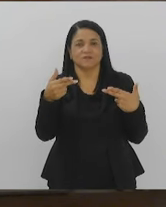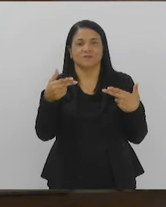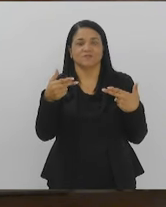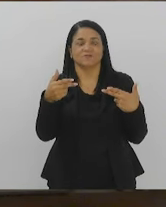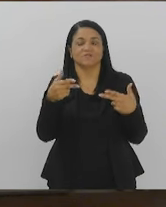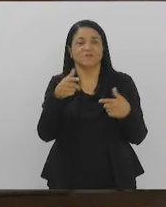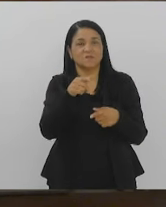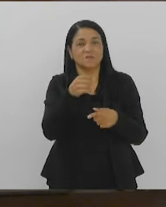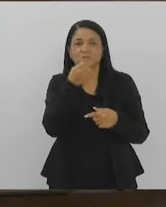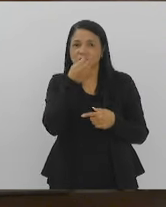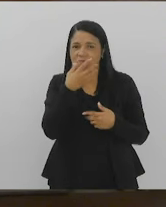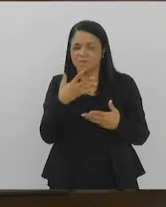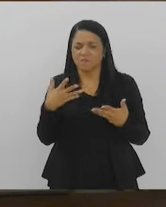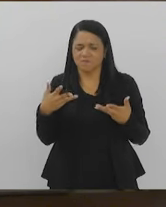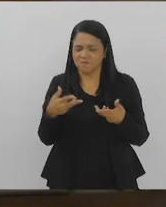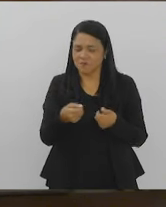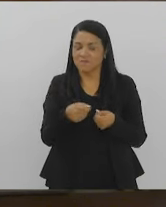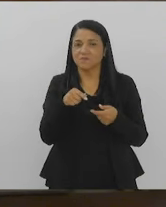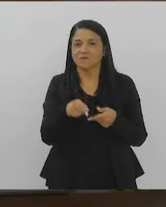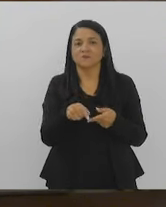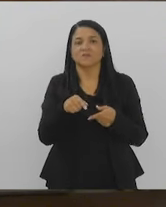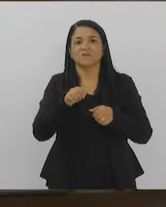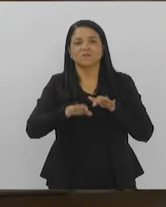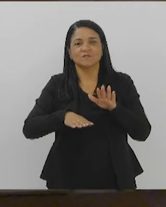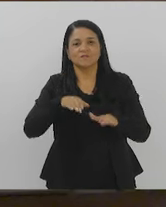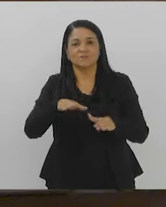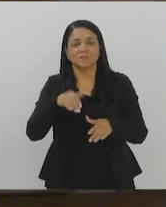senhoras, pastores e pastoras, que seguem